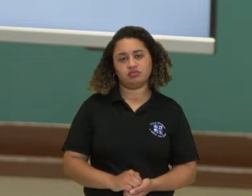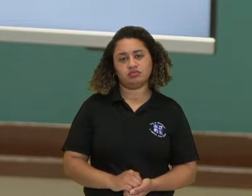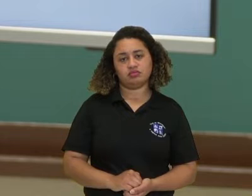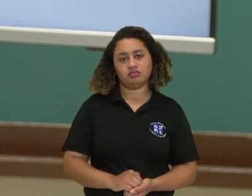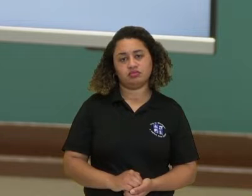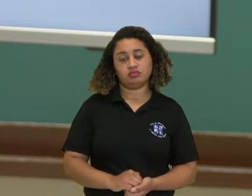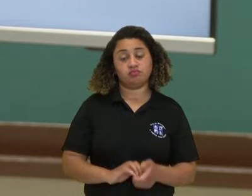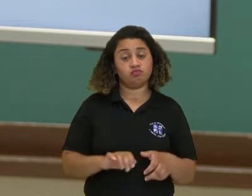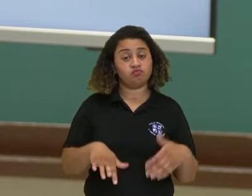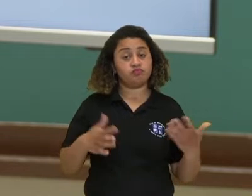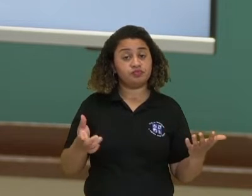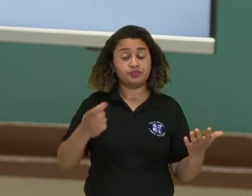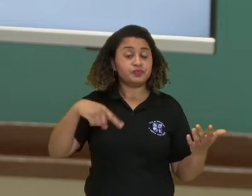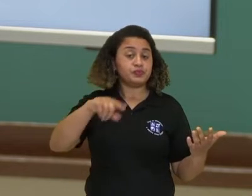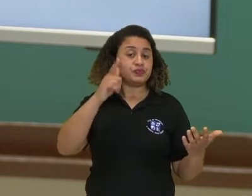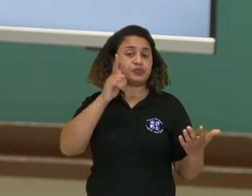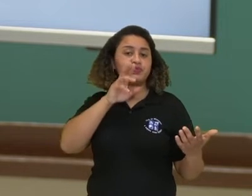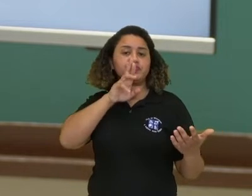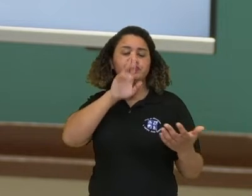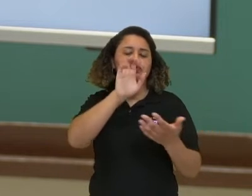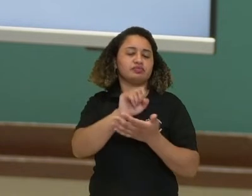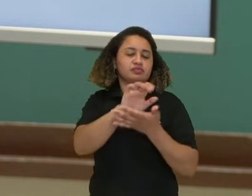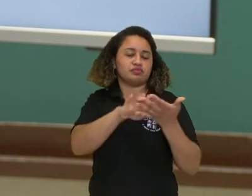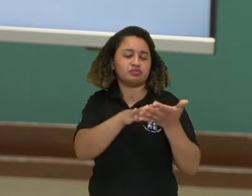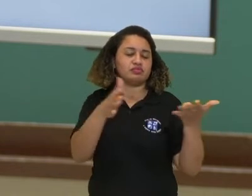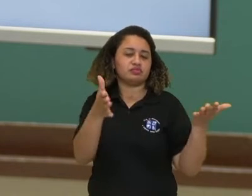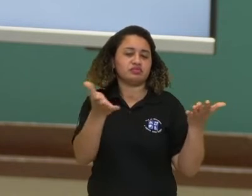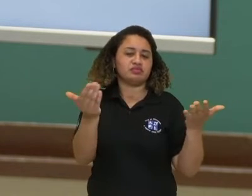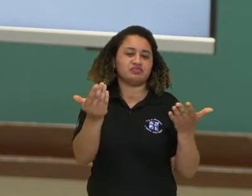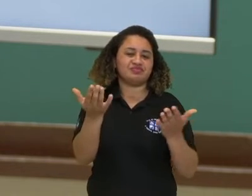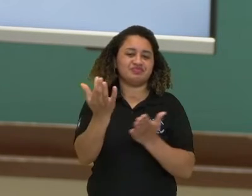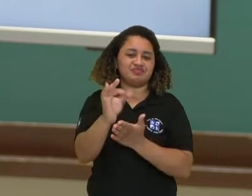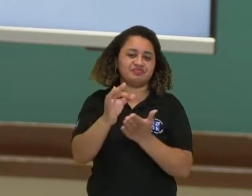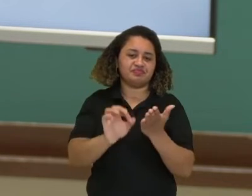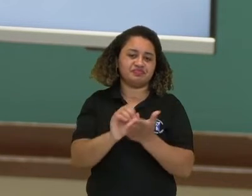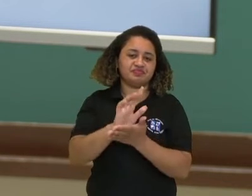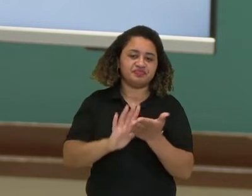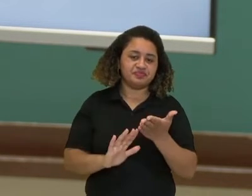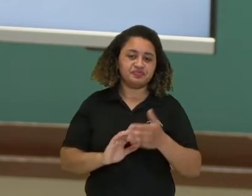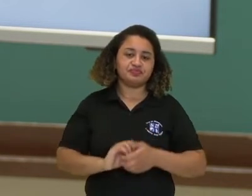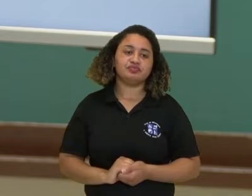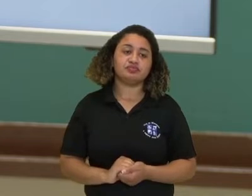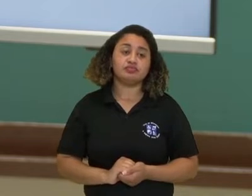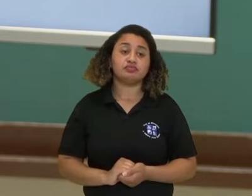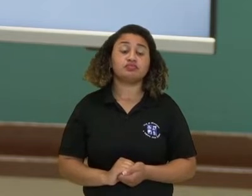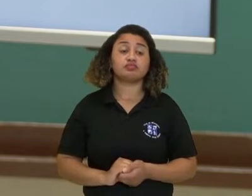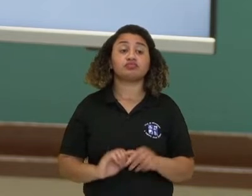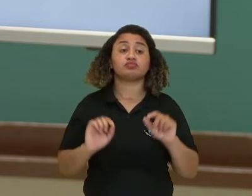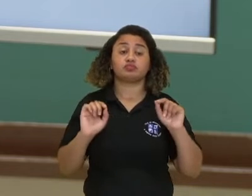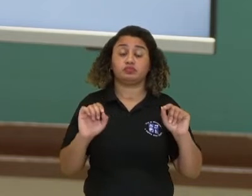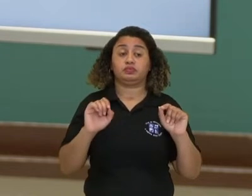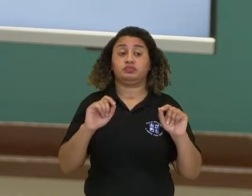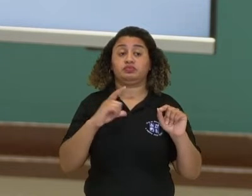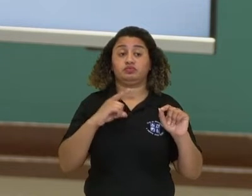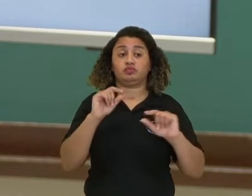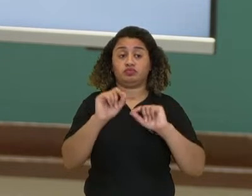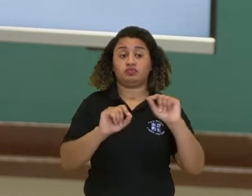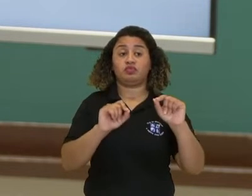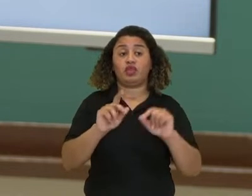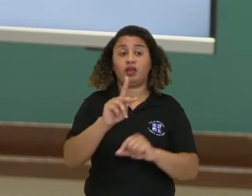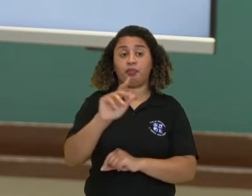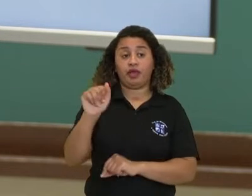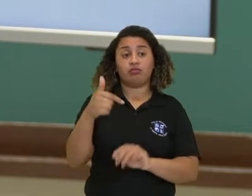E aí, pessoal, resolveram? Então, acompanhe aqui a resolução. Nós temos, pessoal, a seguinte PA, né,